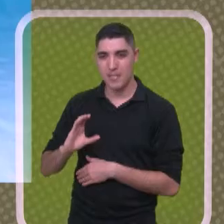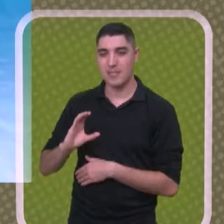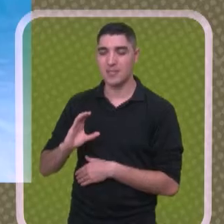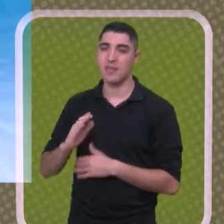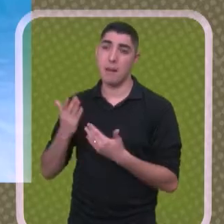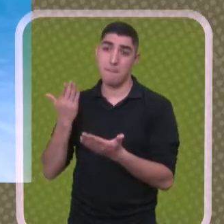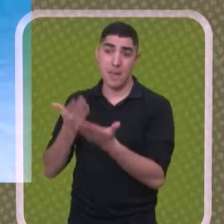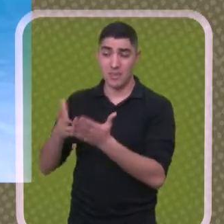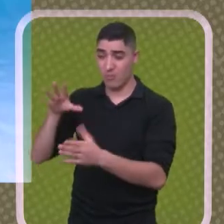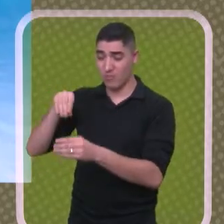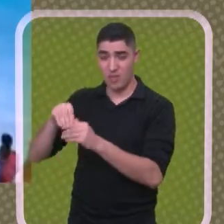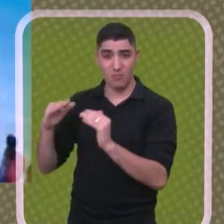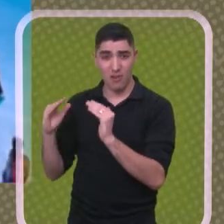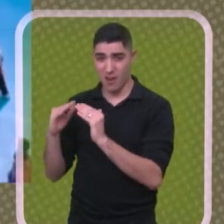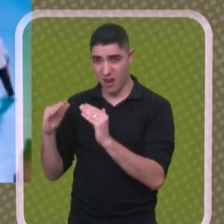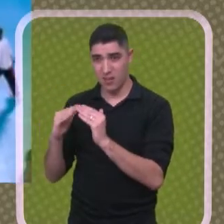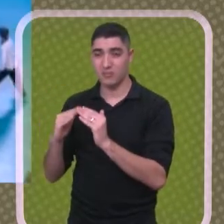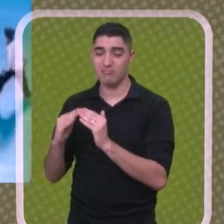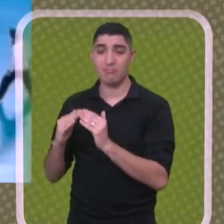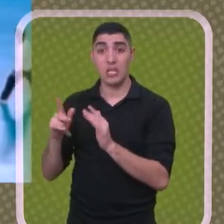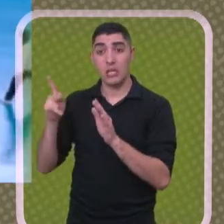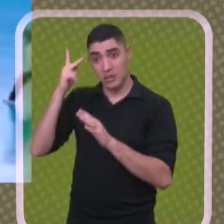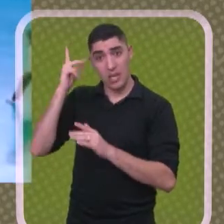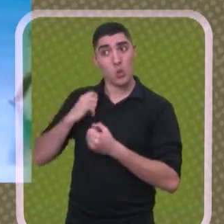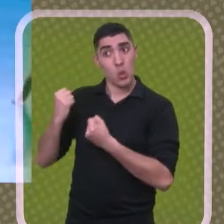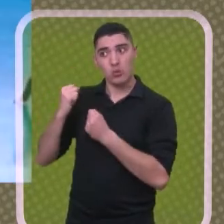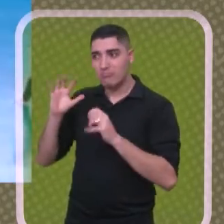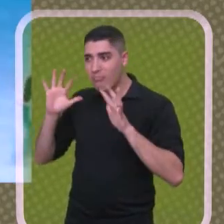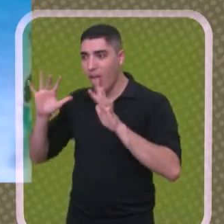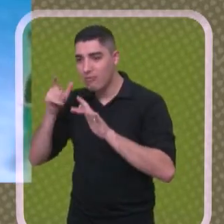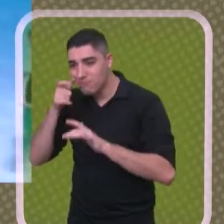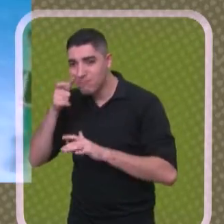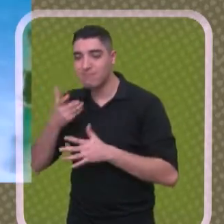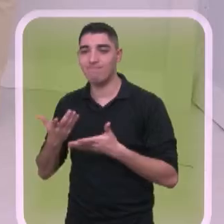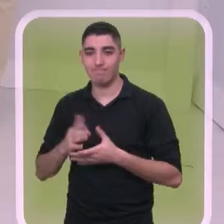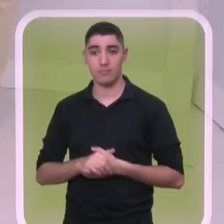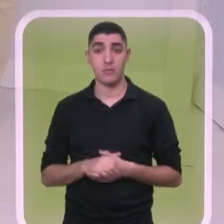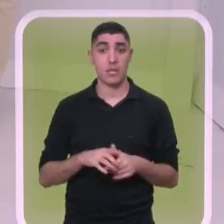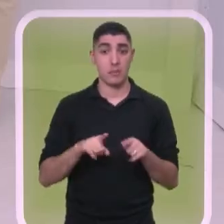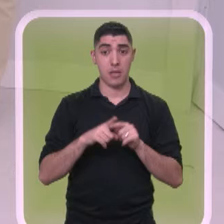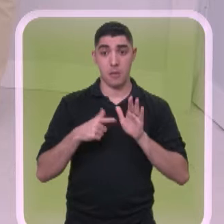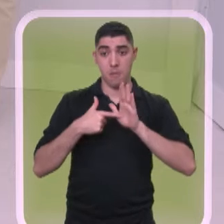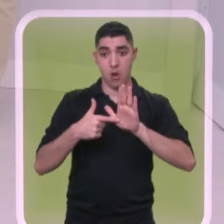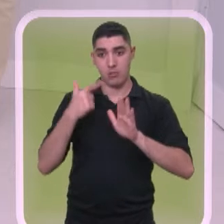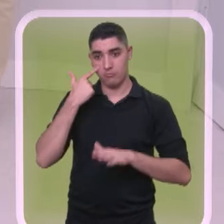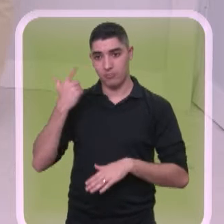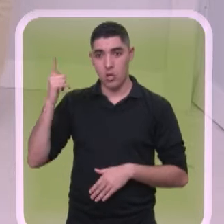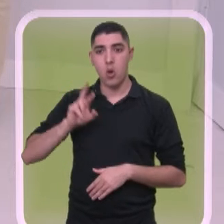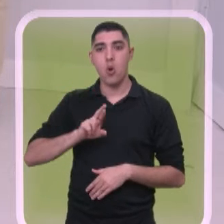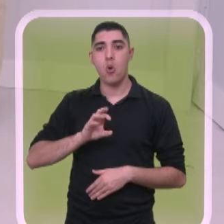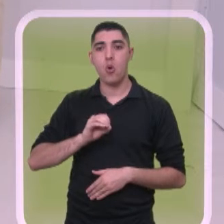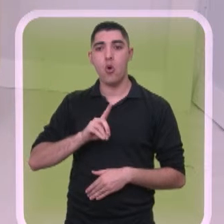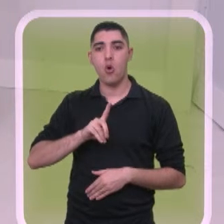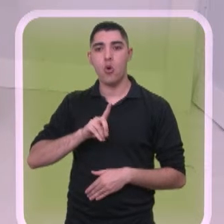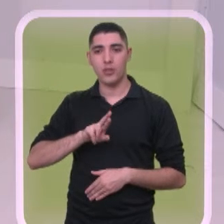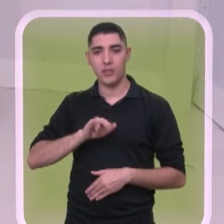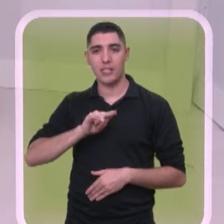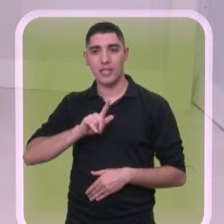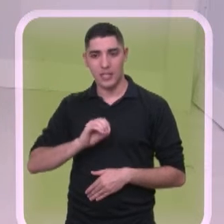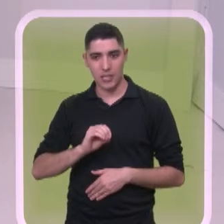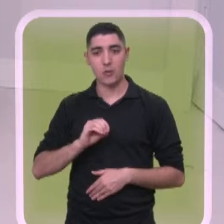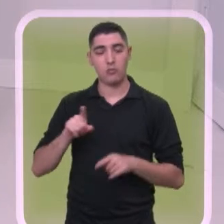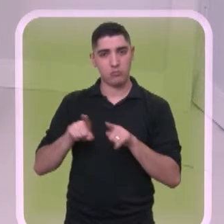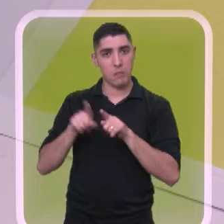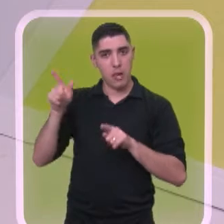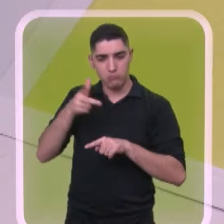em casa diante da torcida. A gente está vendo imagens aí cedidas pelo Rodrigo Correia, da agência NTZ. O Rodrigão, gente da melhor qualidade. O Rodrigão já é